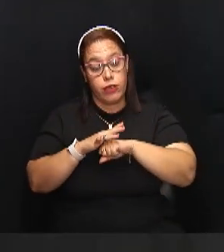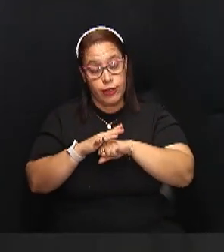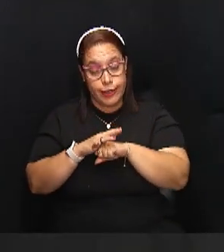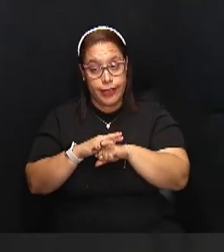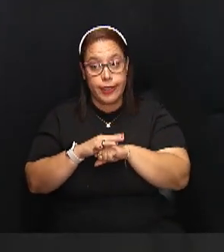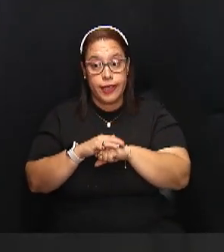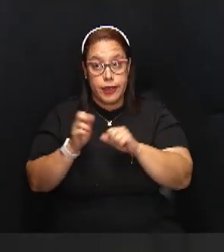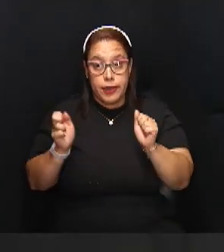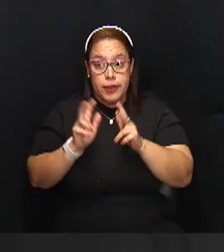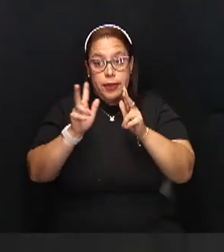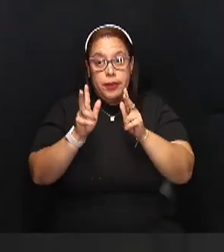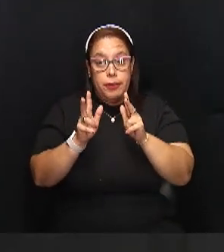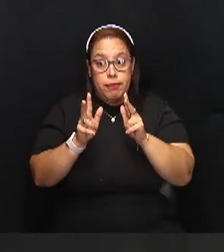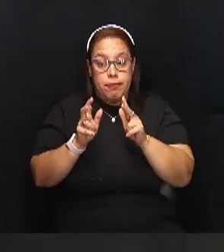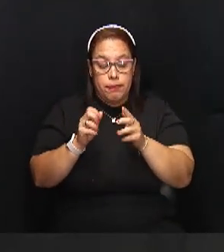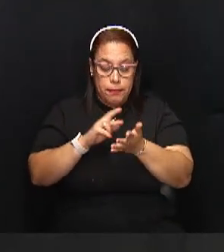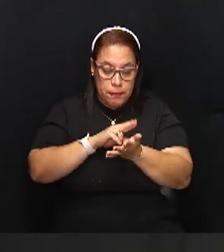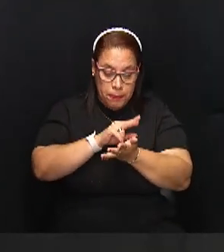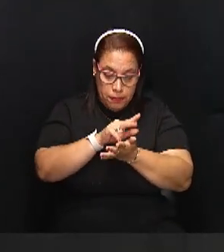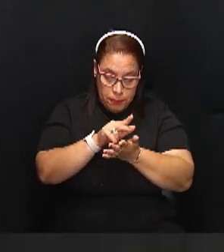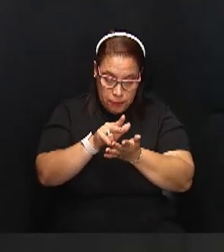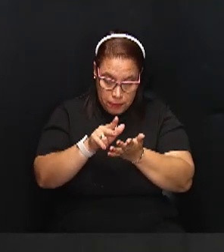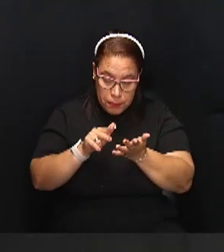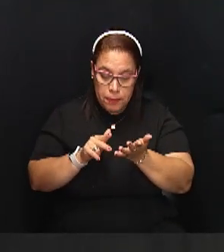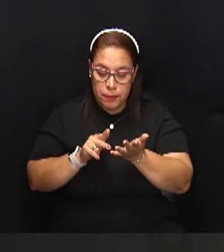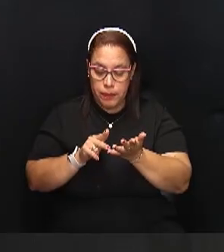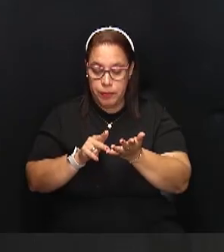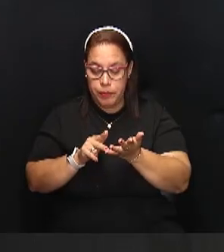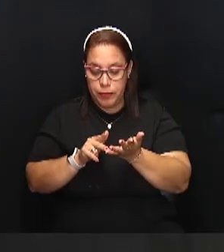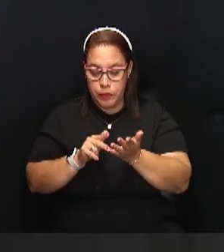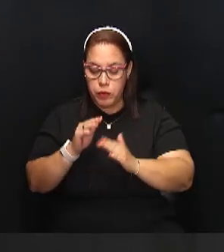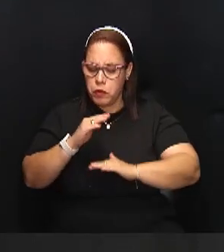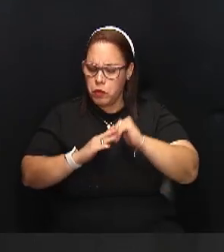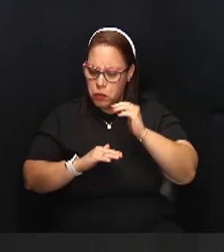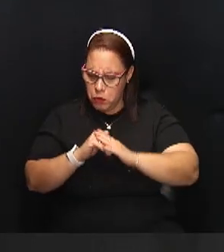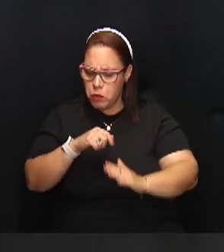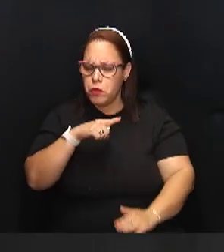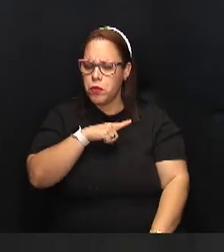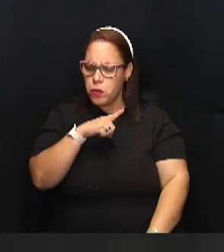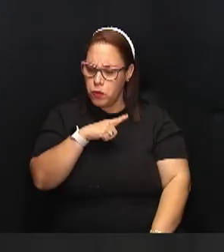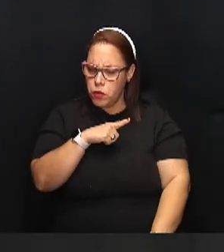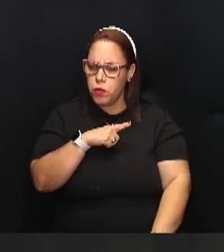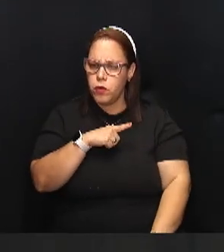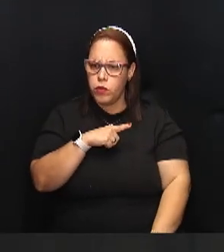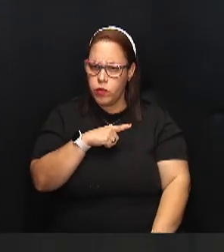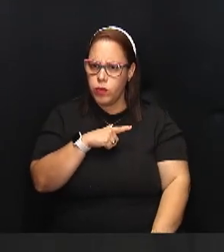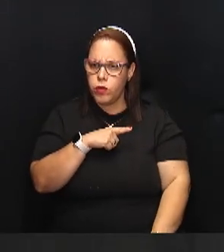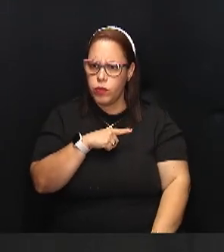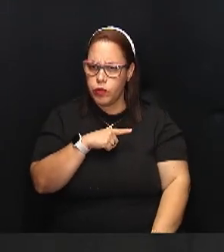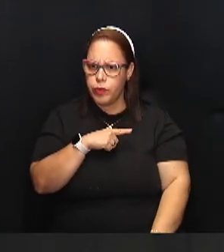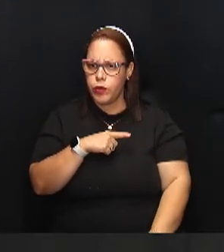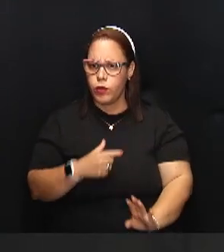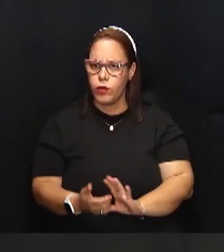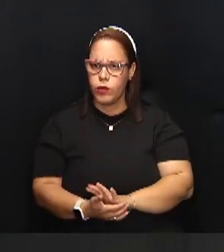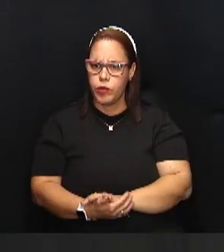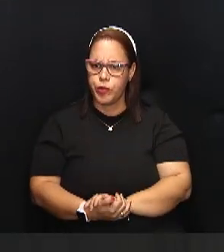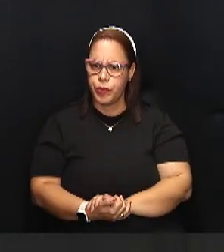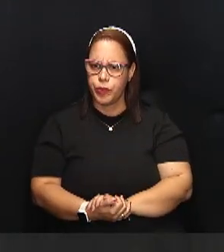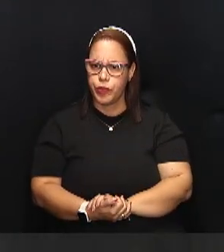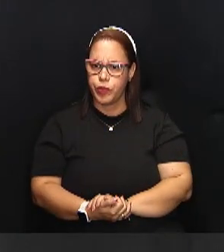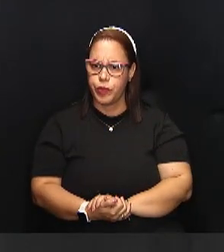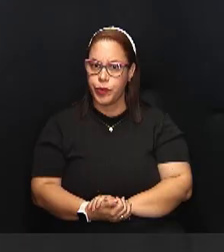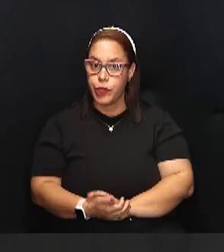tem que ficar atento. Então são várias as ações que a gente tem, desde fazer